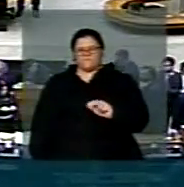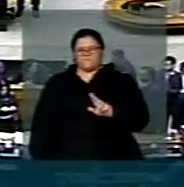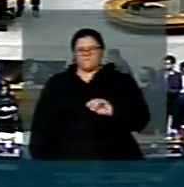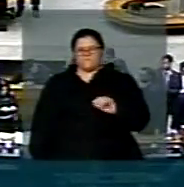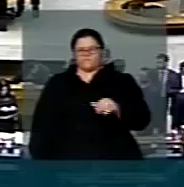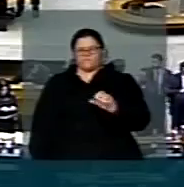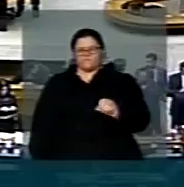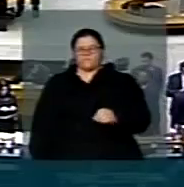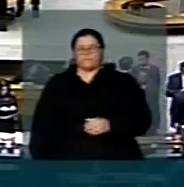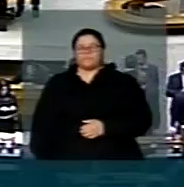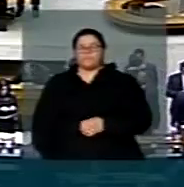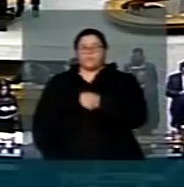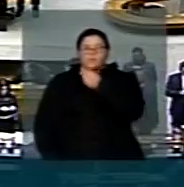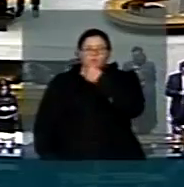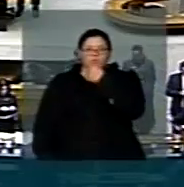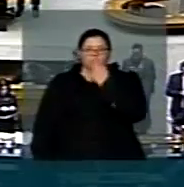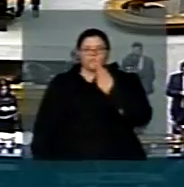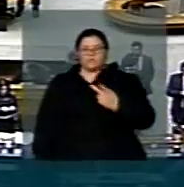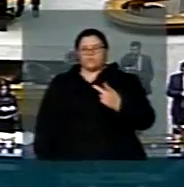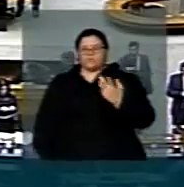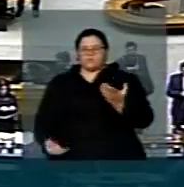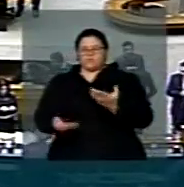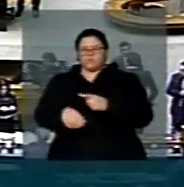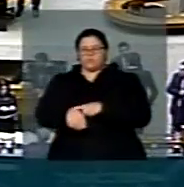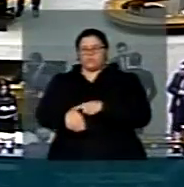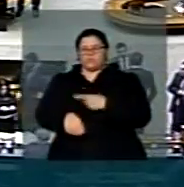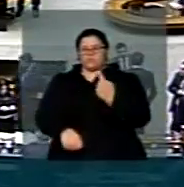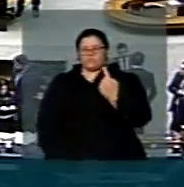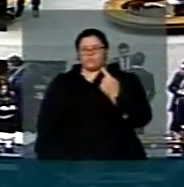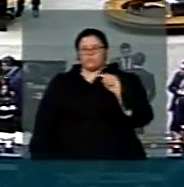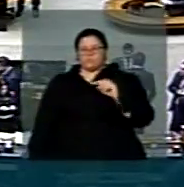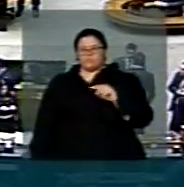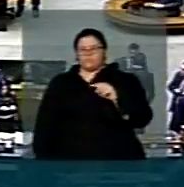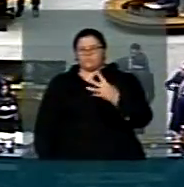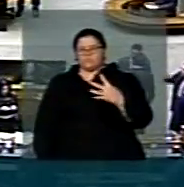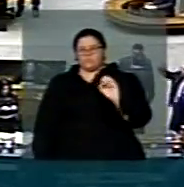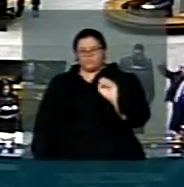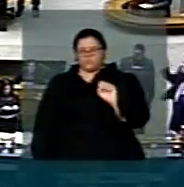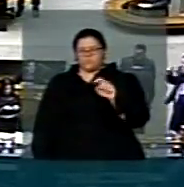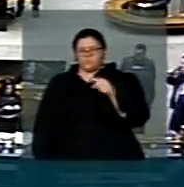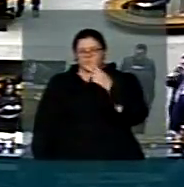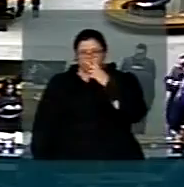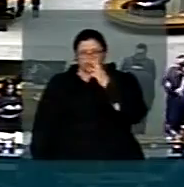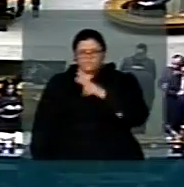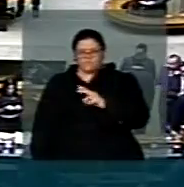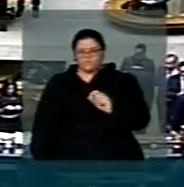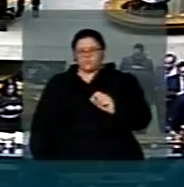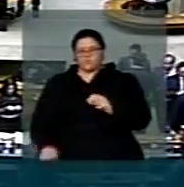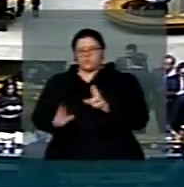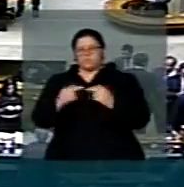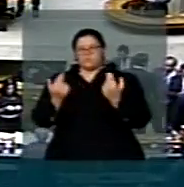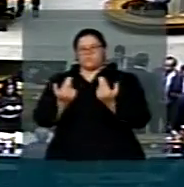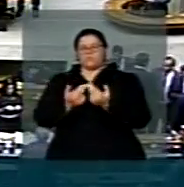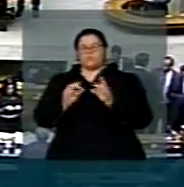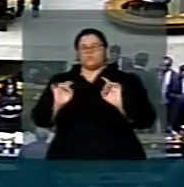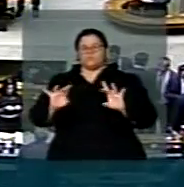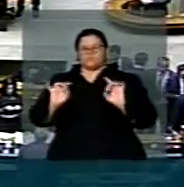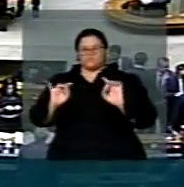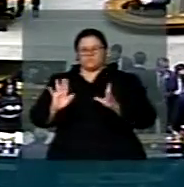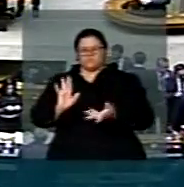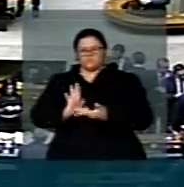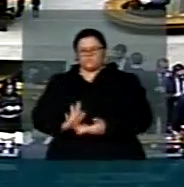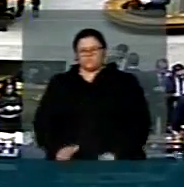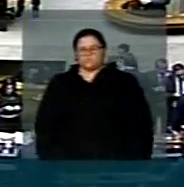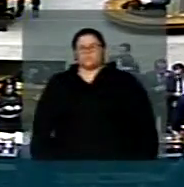Agora em Brasília, 1h48, você acompanha a sessão extraordinária da Câmara dos Deputados. Com a